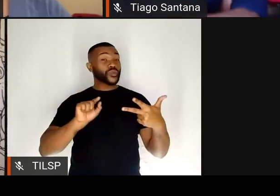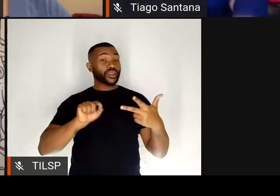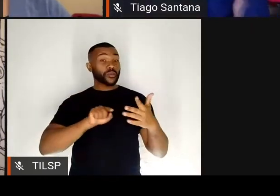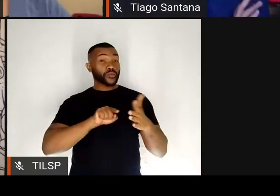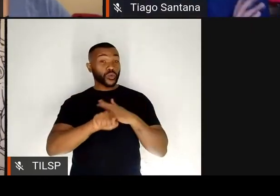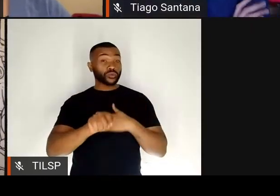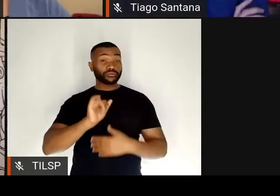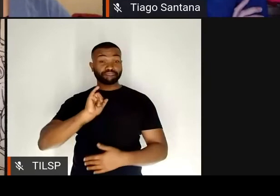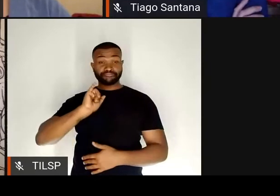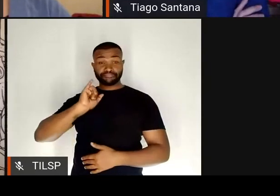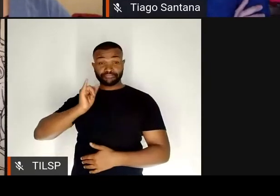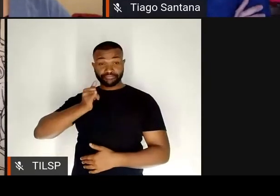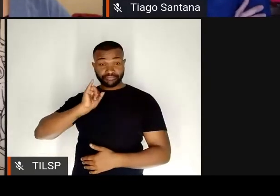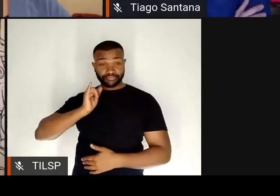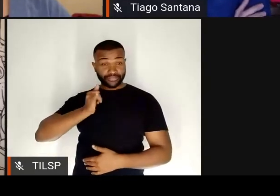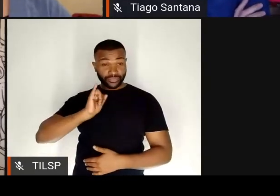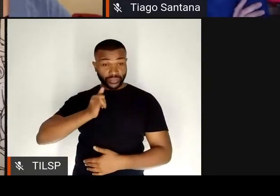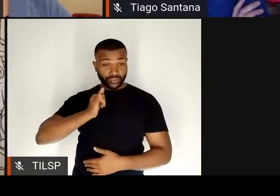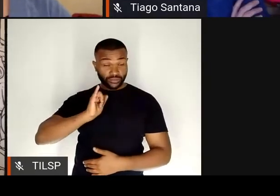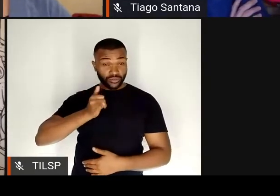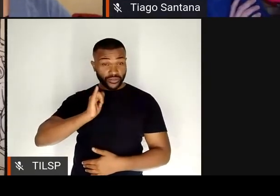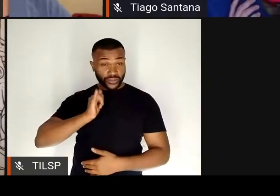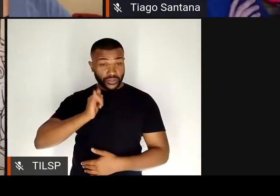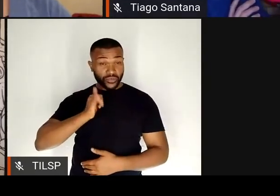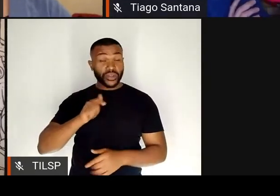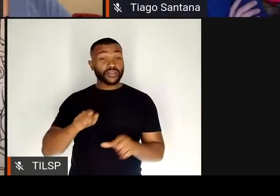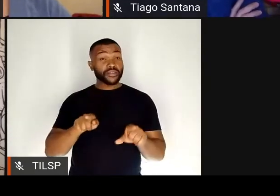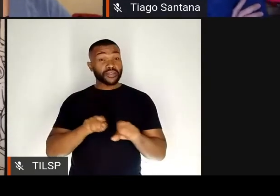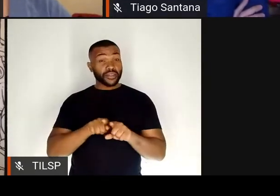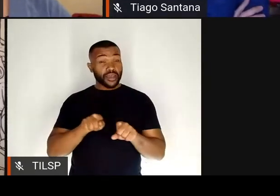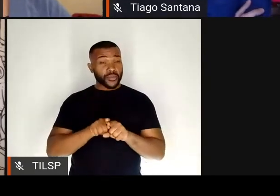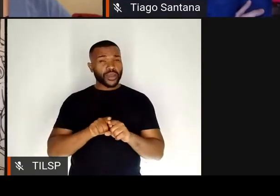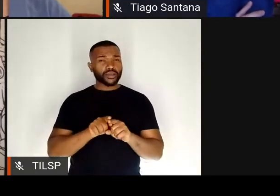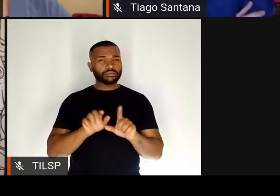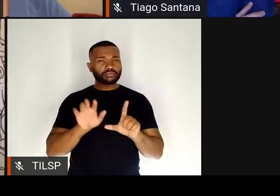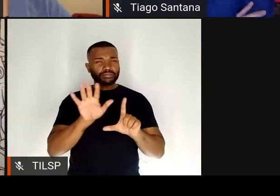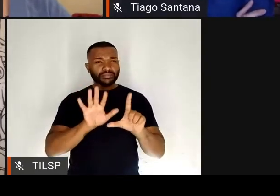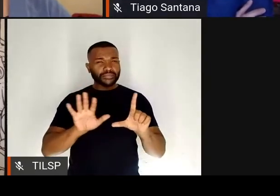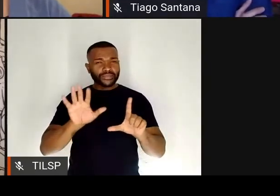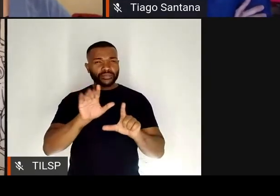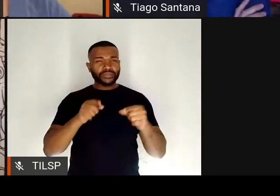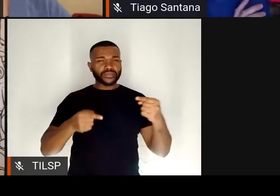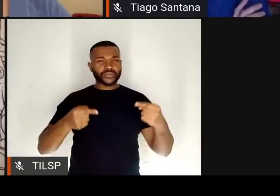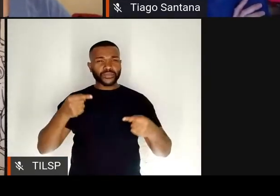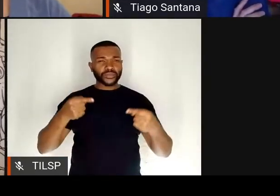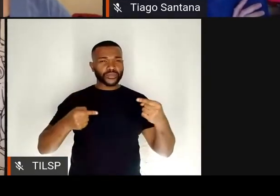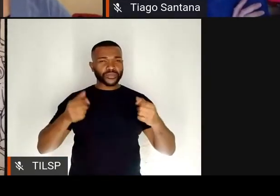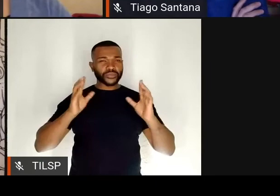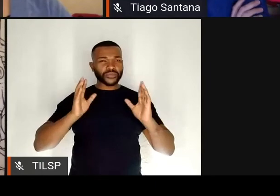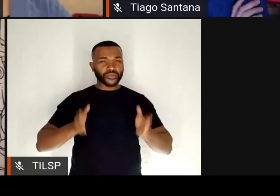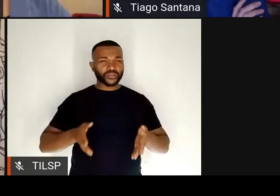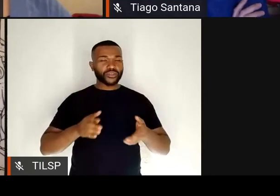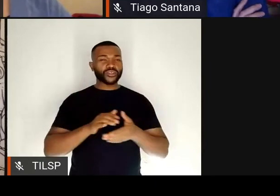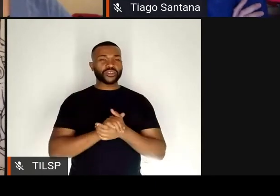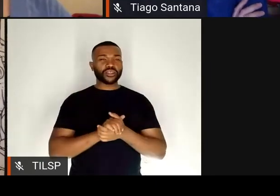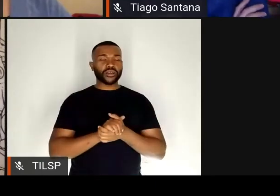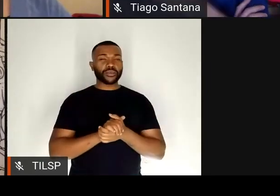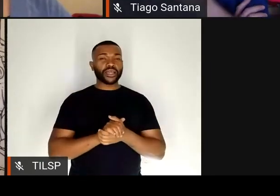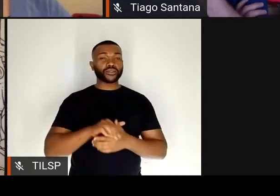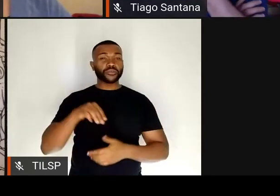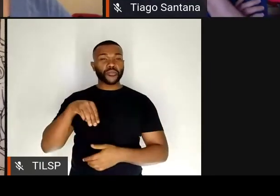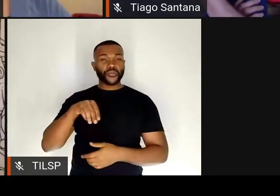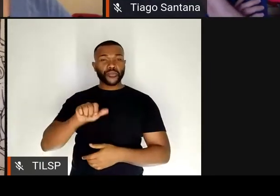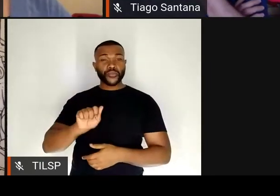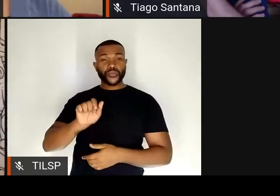narrativa e da estetização da política, né, que são levantadas pelo Maurício Freitas